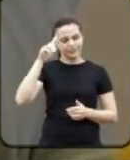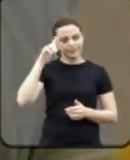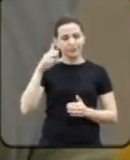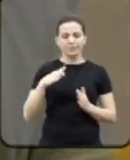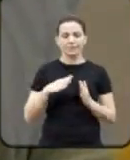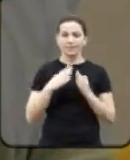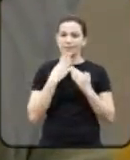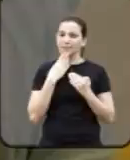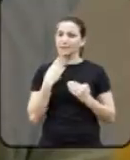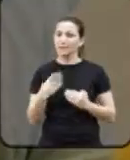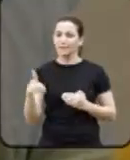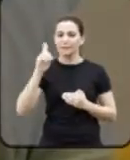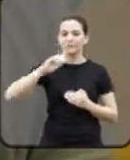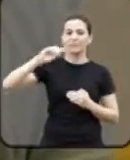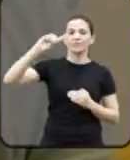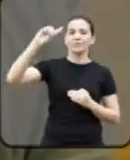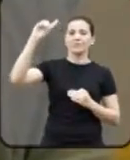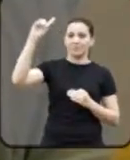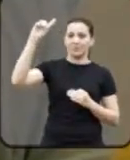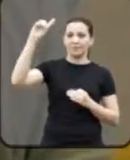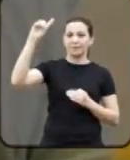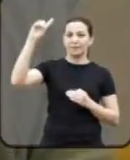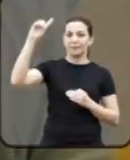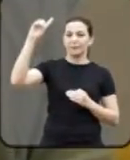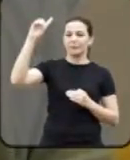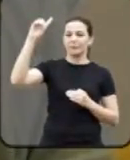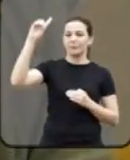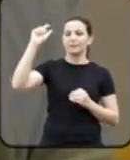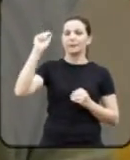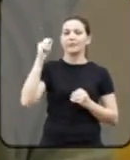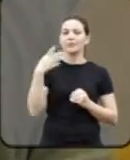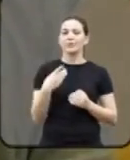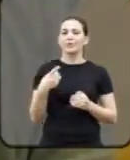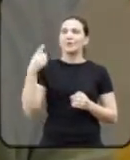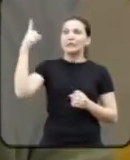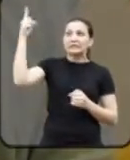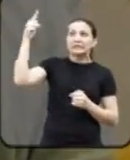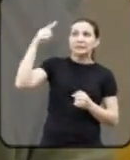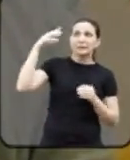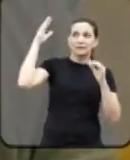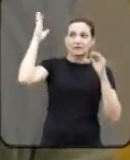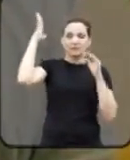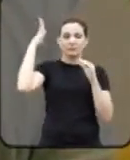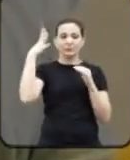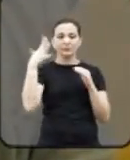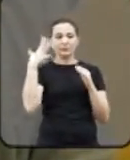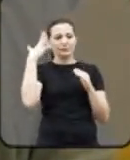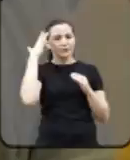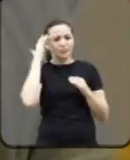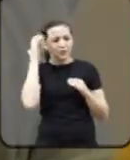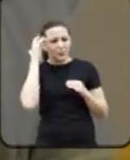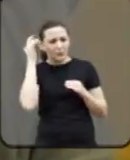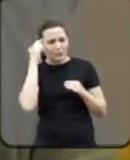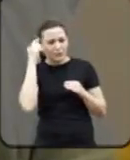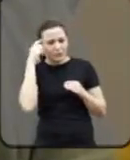que diariamente eu tenho pedido a Deus isso. Diariamente realmente peço isso a Deus, né? Para que Deus ilumine esse país,